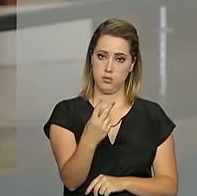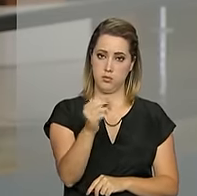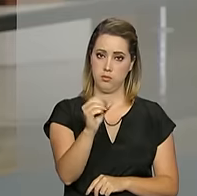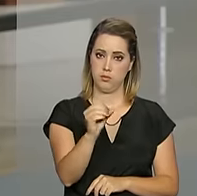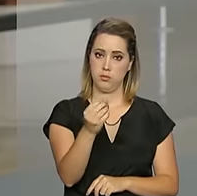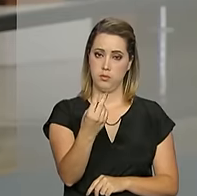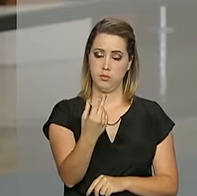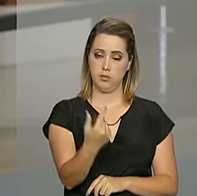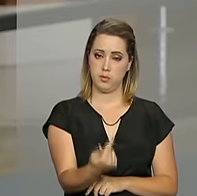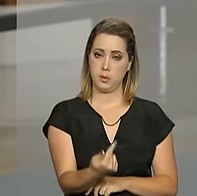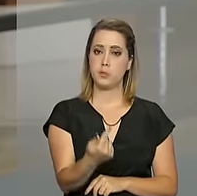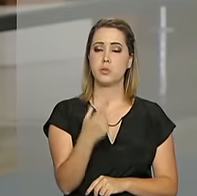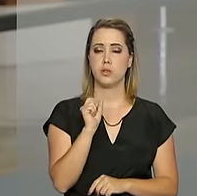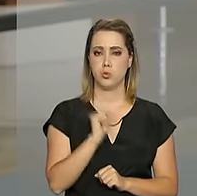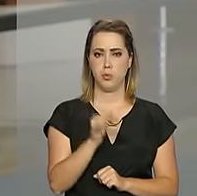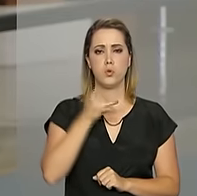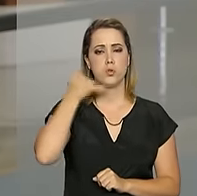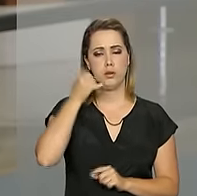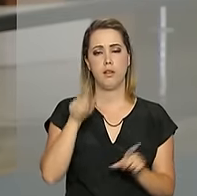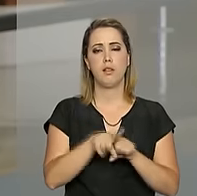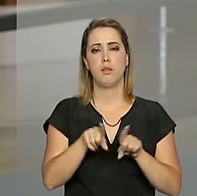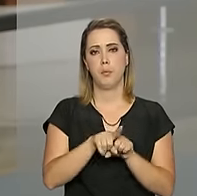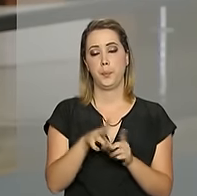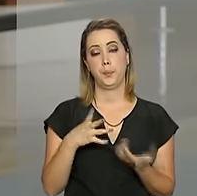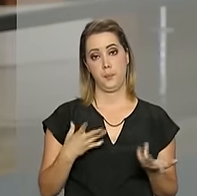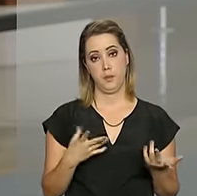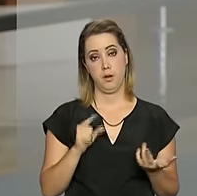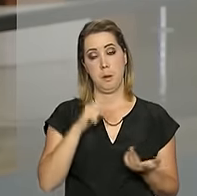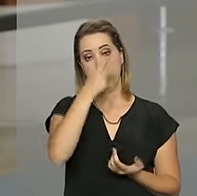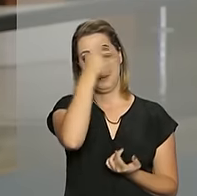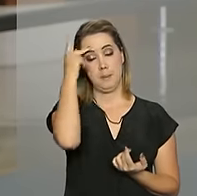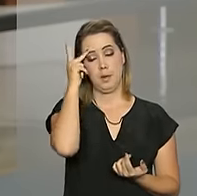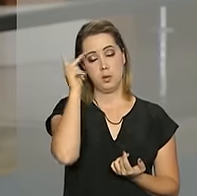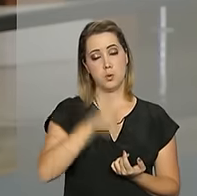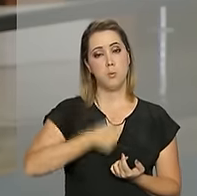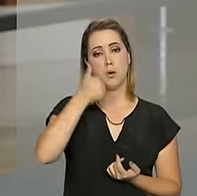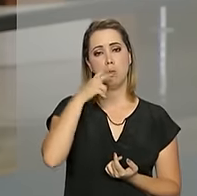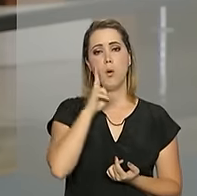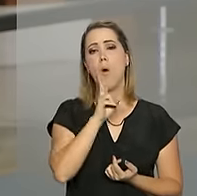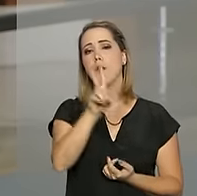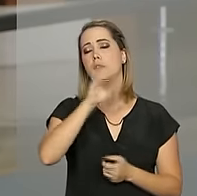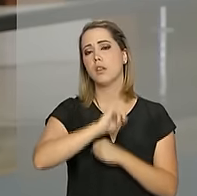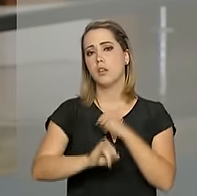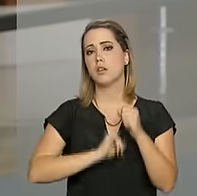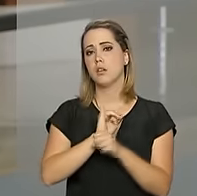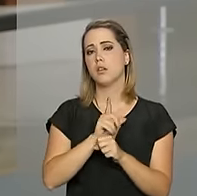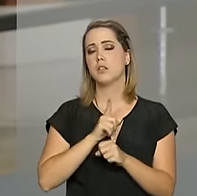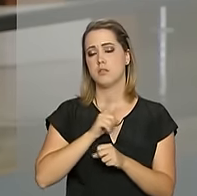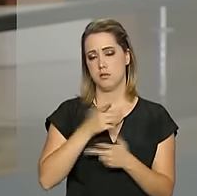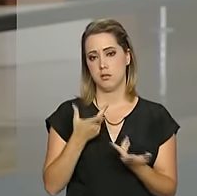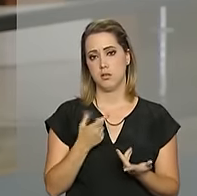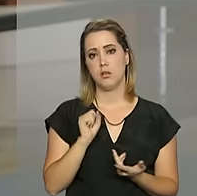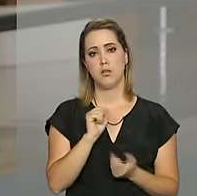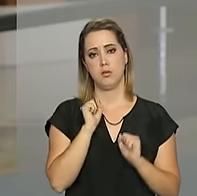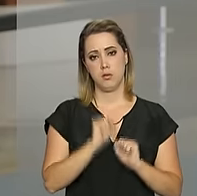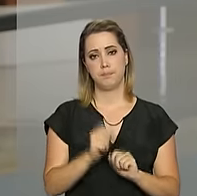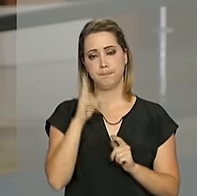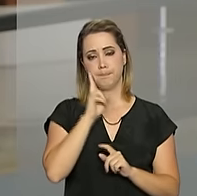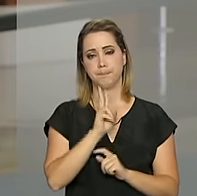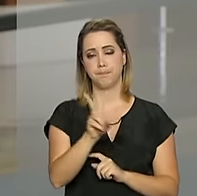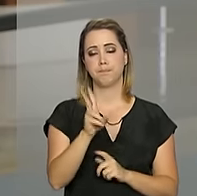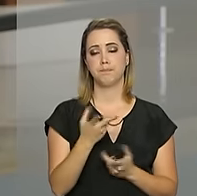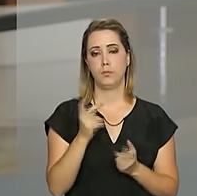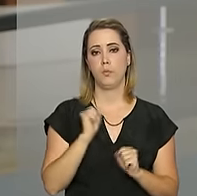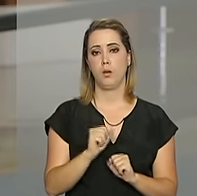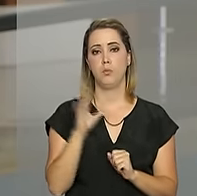0800-726-0207. Mas o mais interessante é o trabalhador já fazer a consulta e ficar atento com esse cronograma que vai ser divulgado